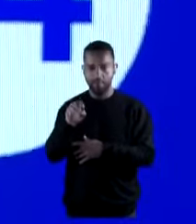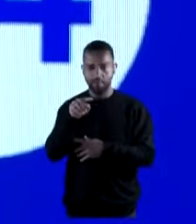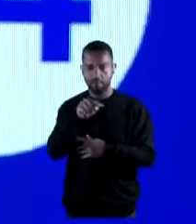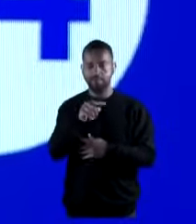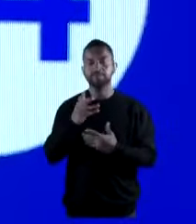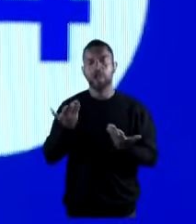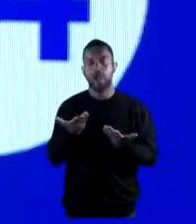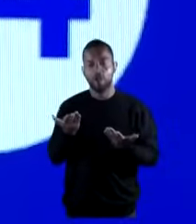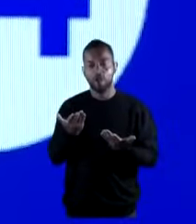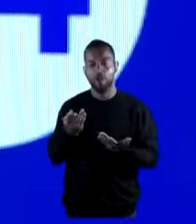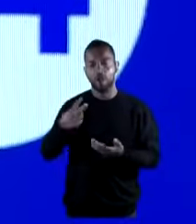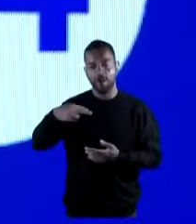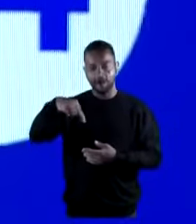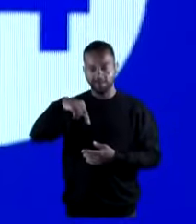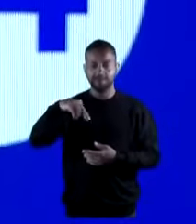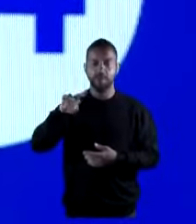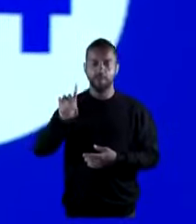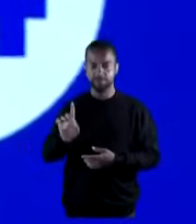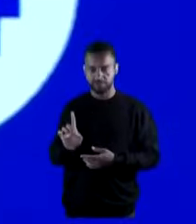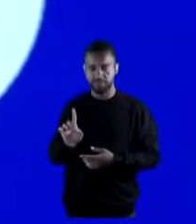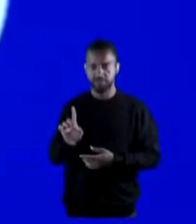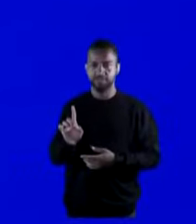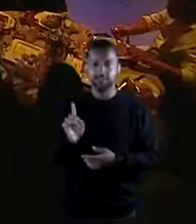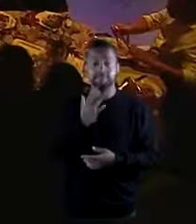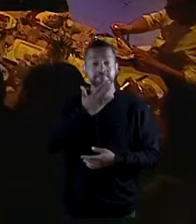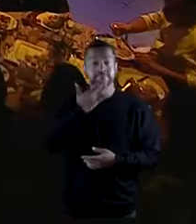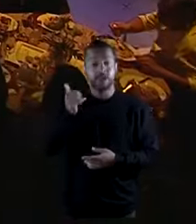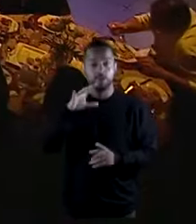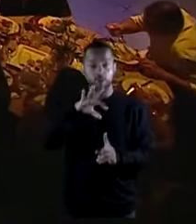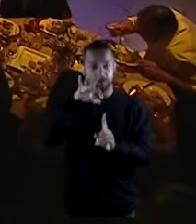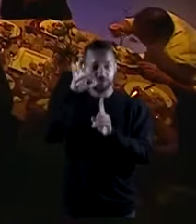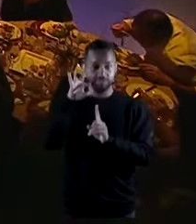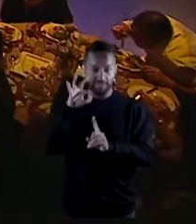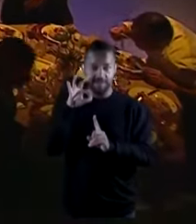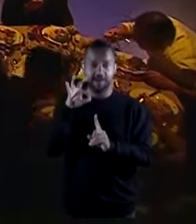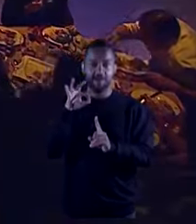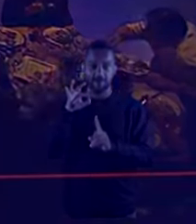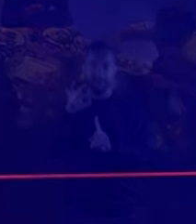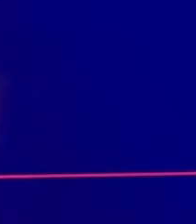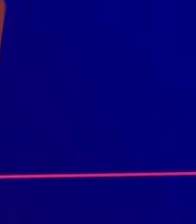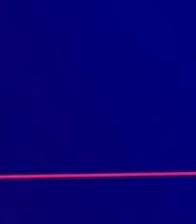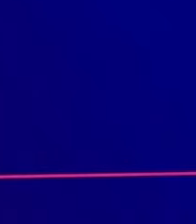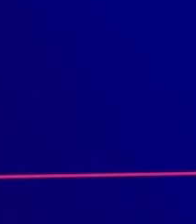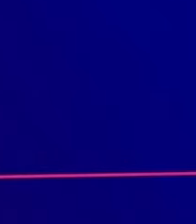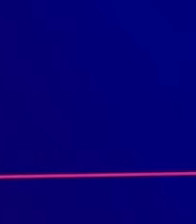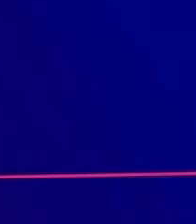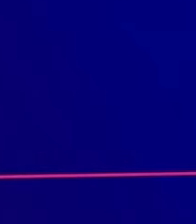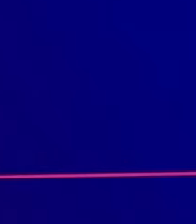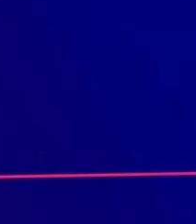lateral direita. E os indicados para o melhor lateral direito são...